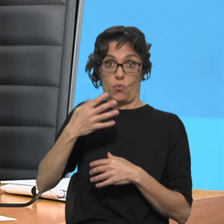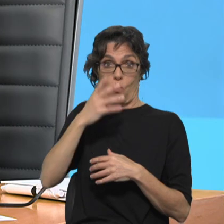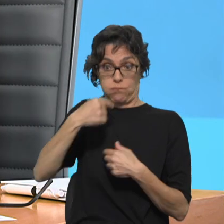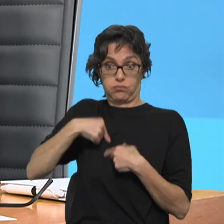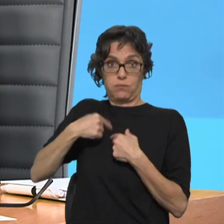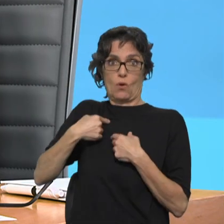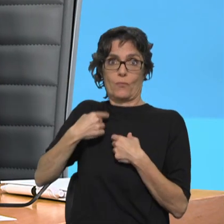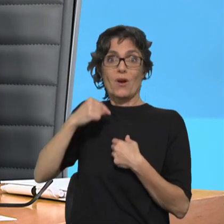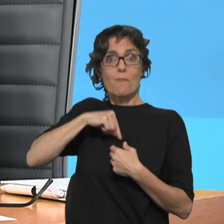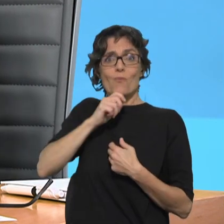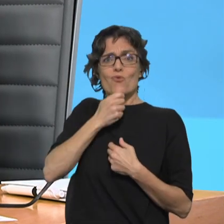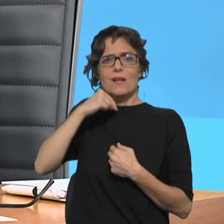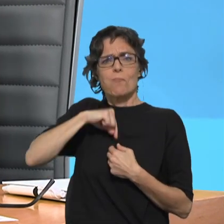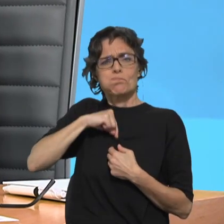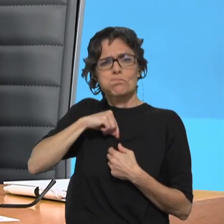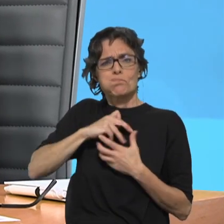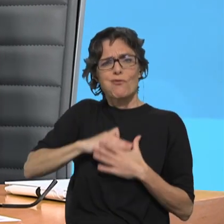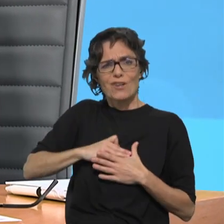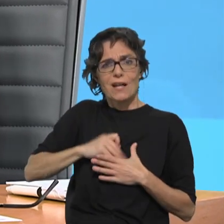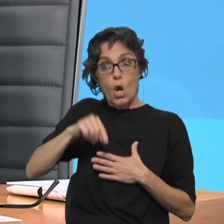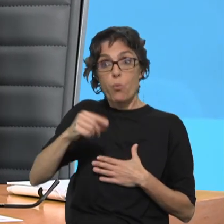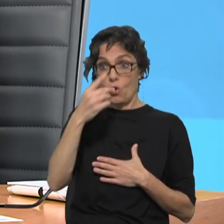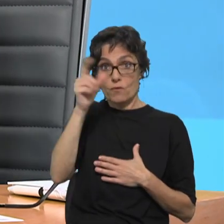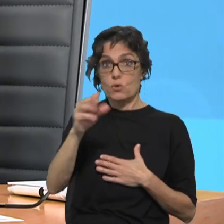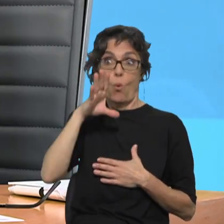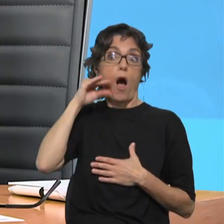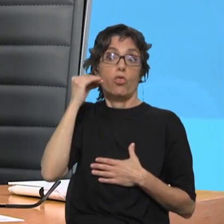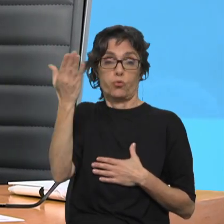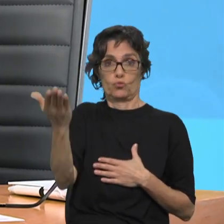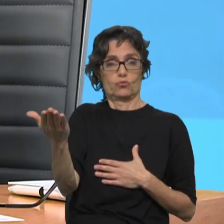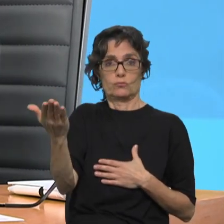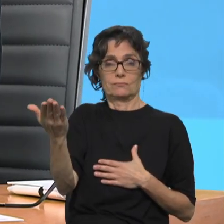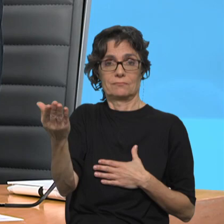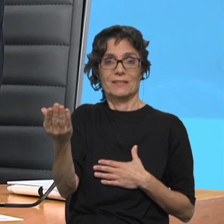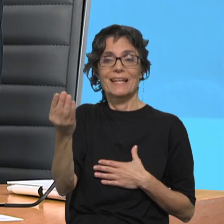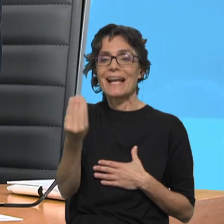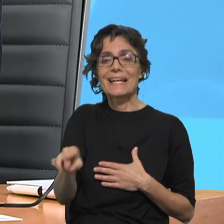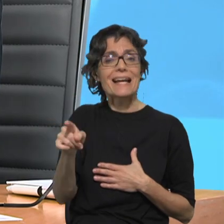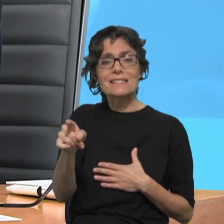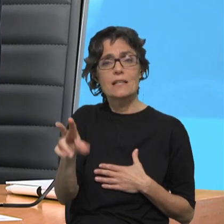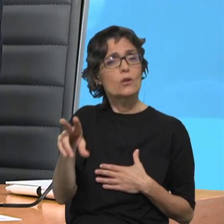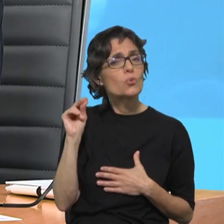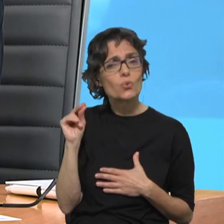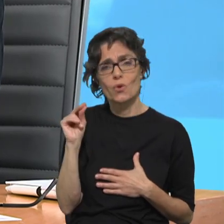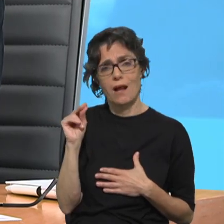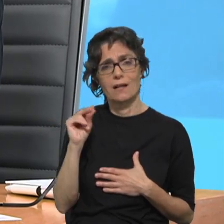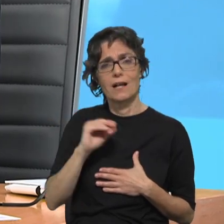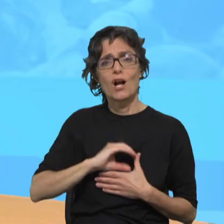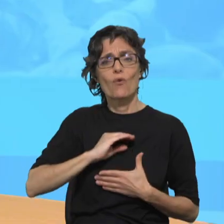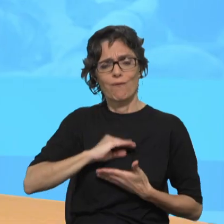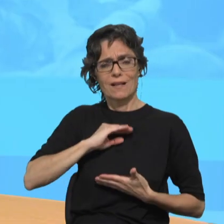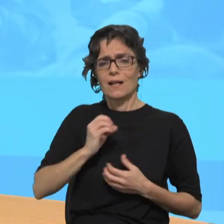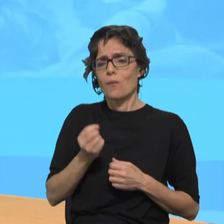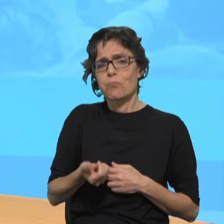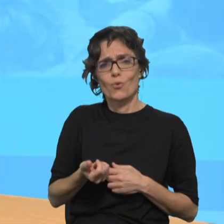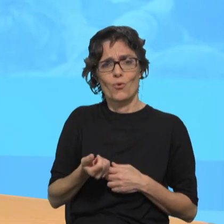segredo durante anos. E hoje são adultos a quem lhes roubaram a infância, adultos com baixa autoestima, adultos com